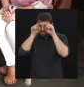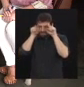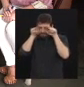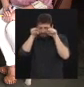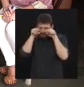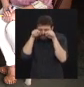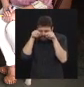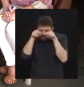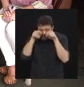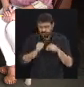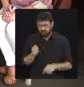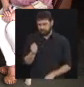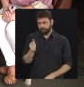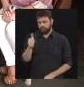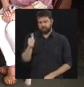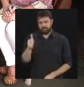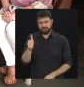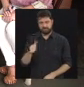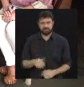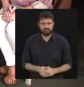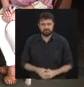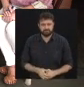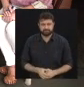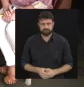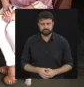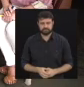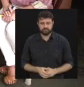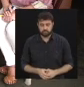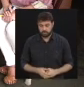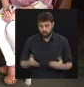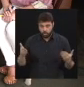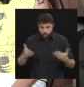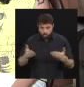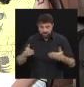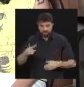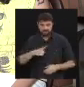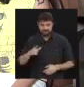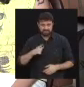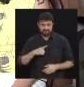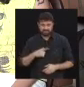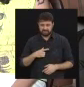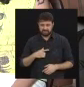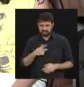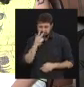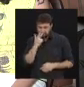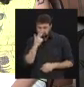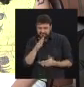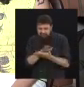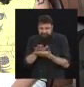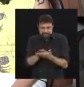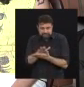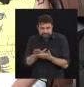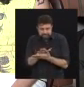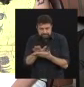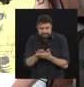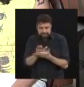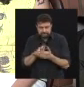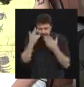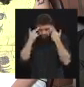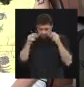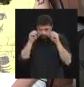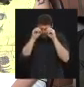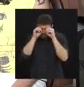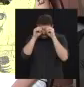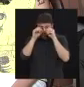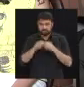caso, eu realizei 3 procedimentos cirúrgicos, né? Então, hoje, o que eu tenho é praticamente imperceptível. E seria mais